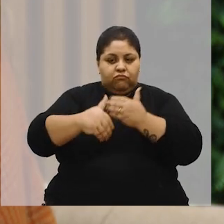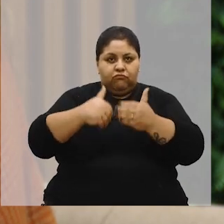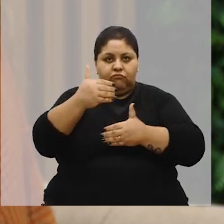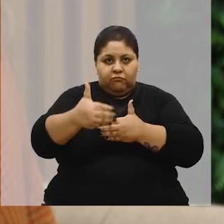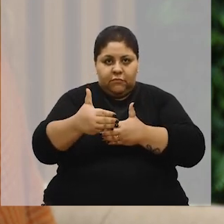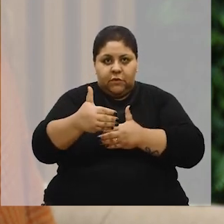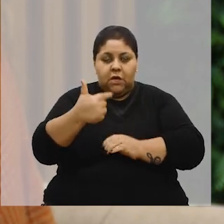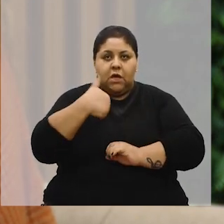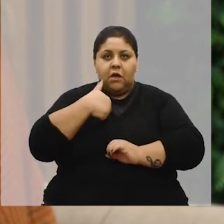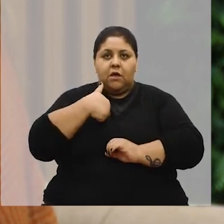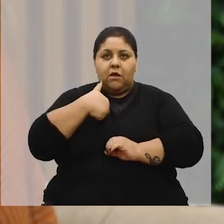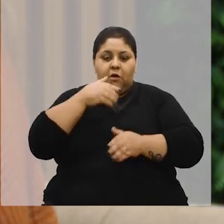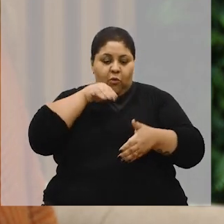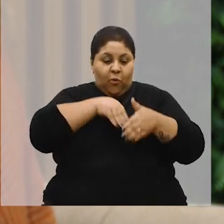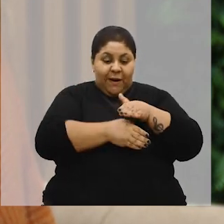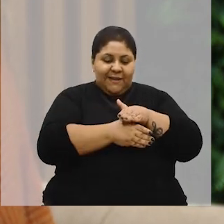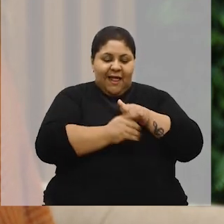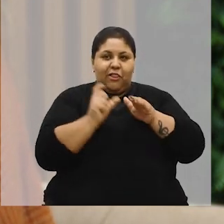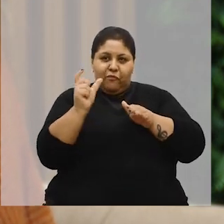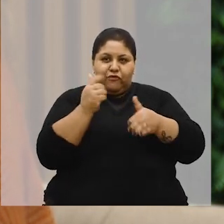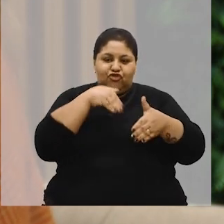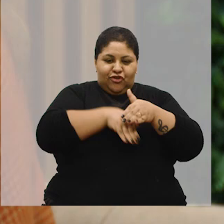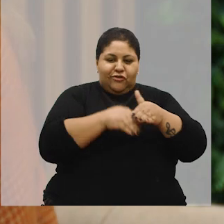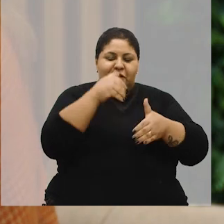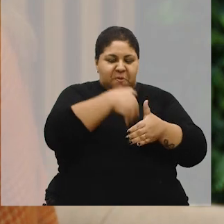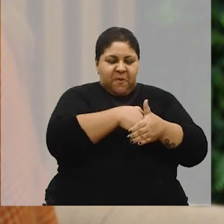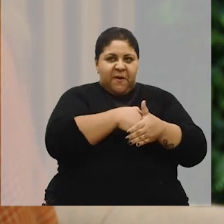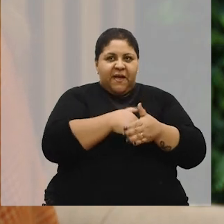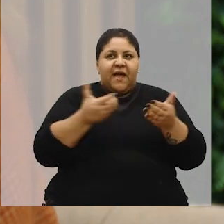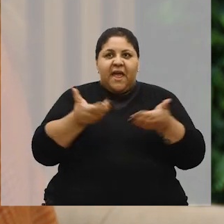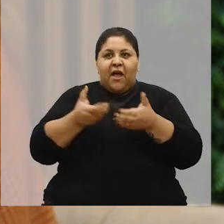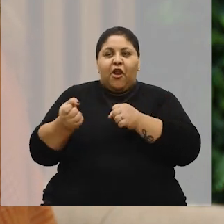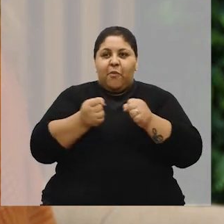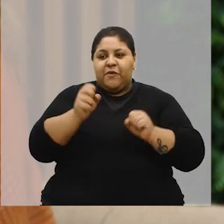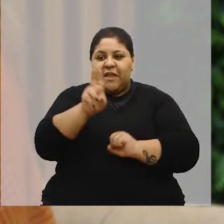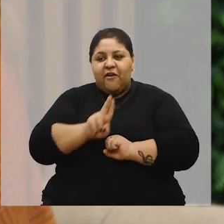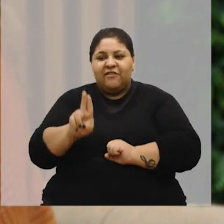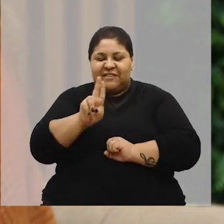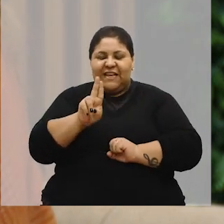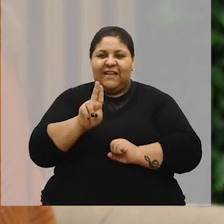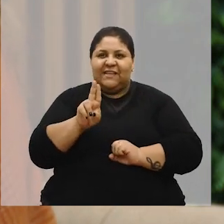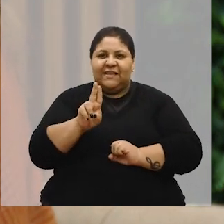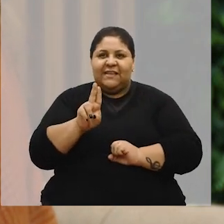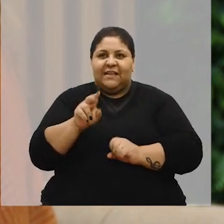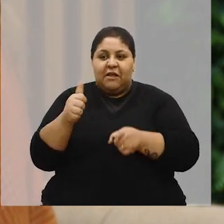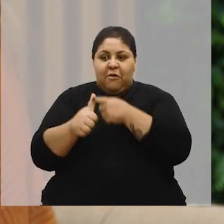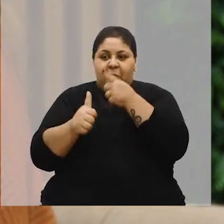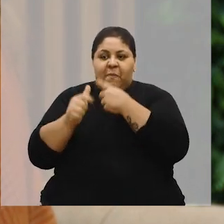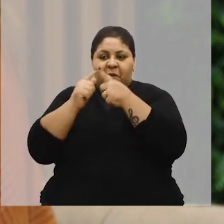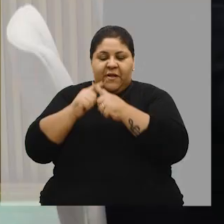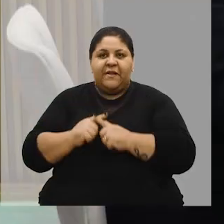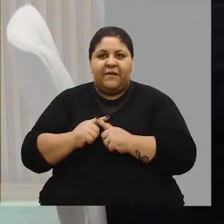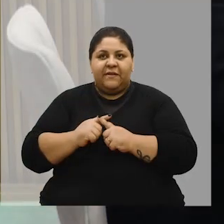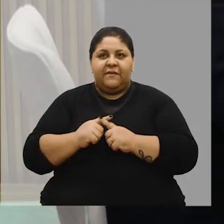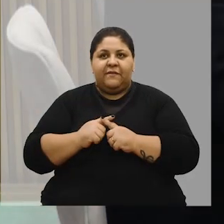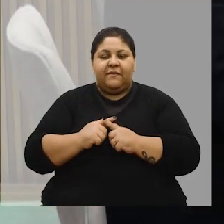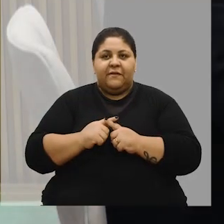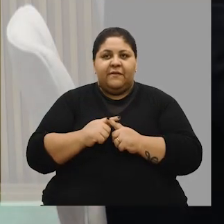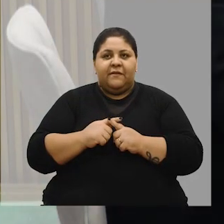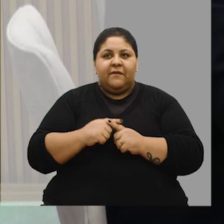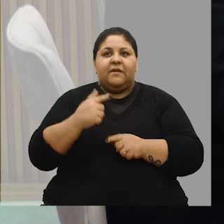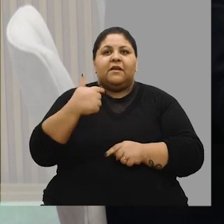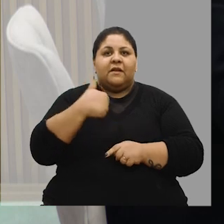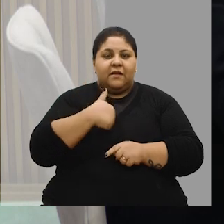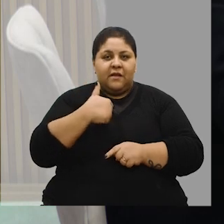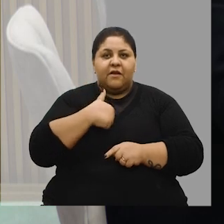eu fiquei com ele estagnado por um tempinho, mas agora eu vou poder colocar em execução pela primeira vez, e é uma coisa que eu tenho,